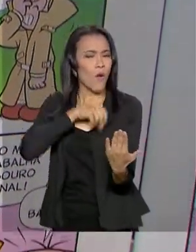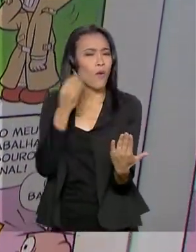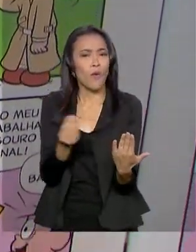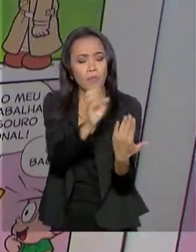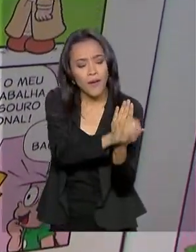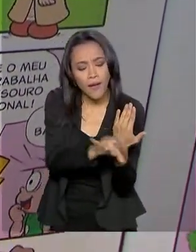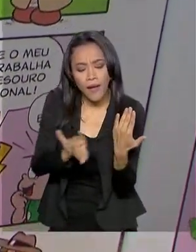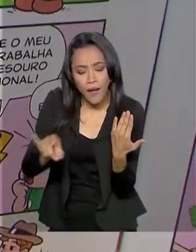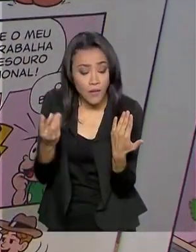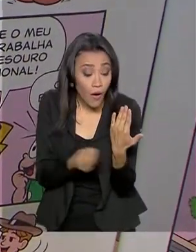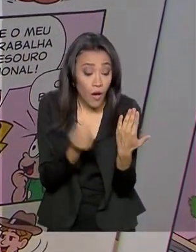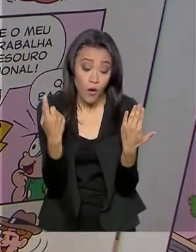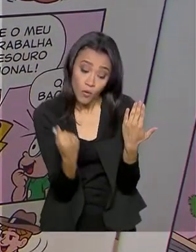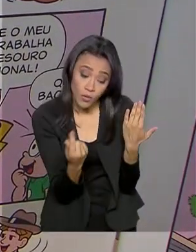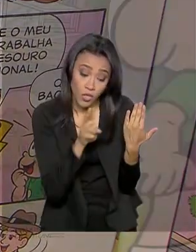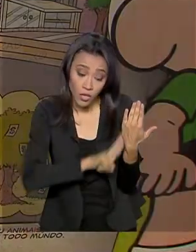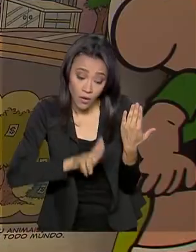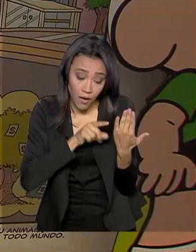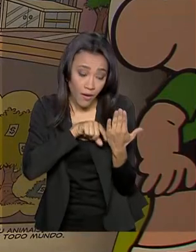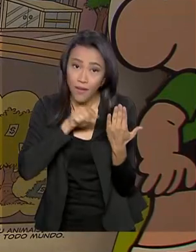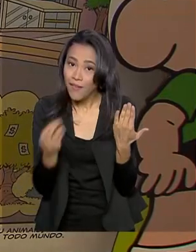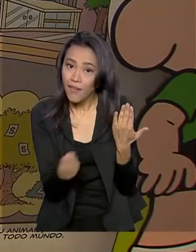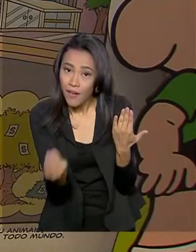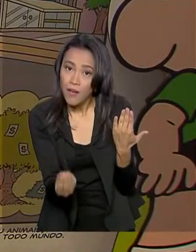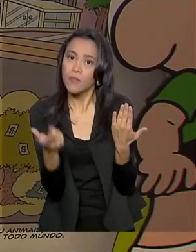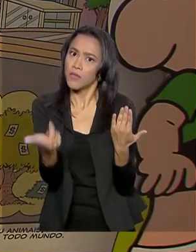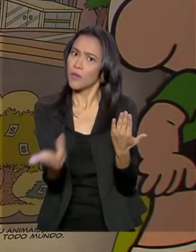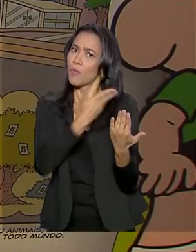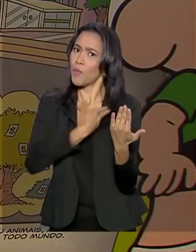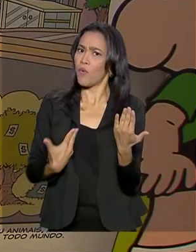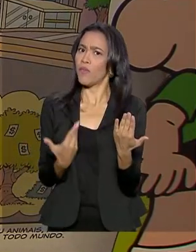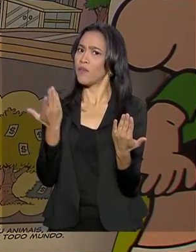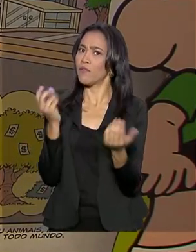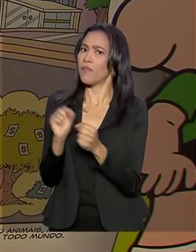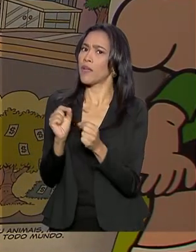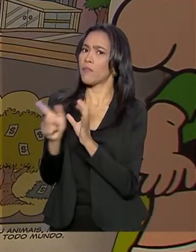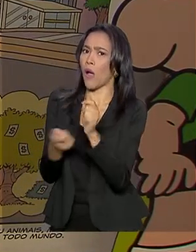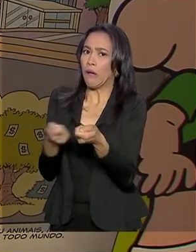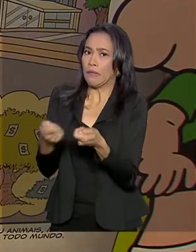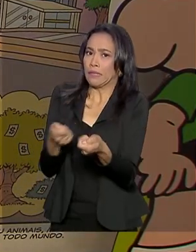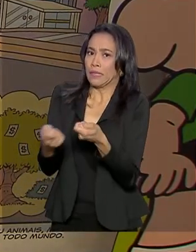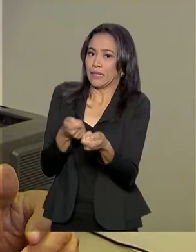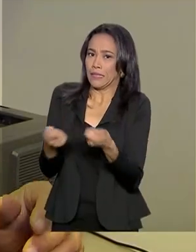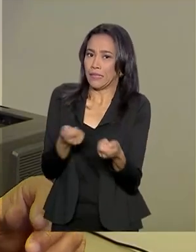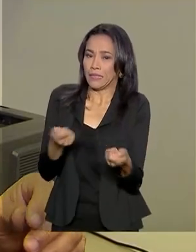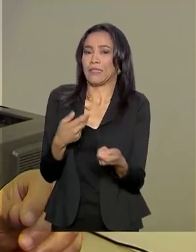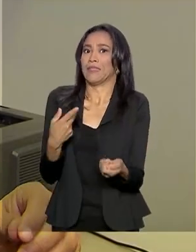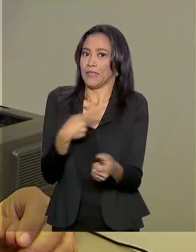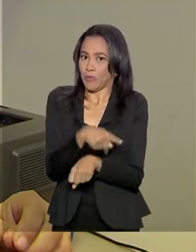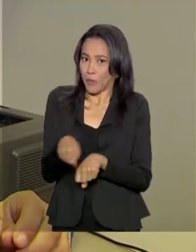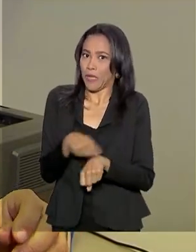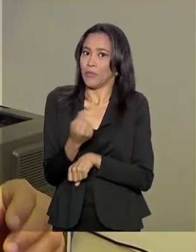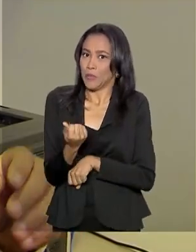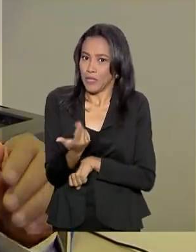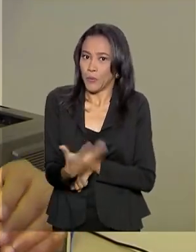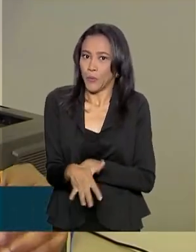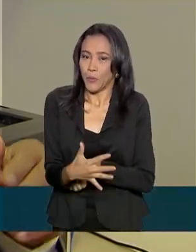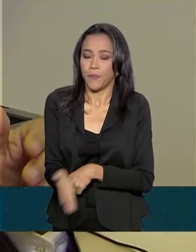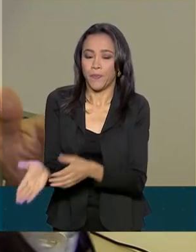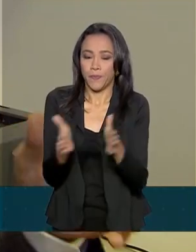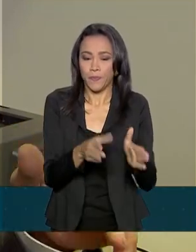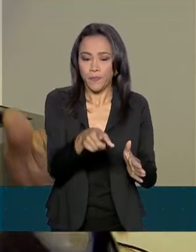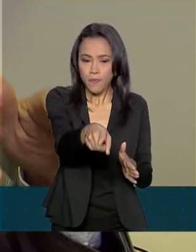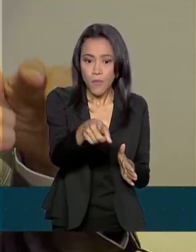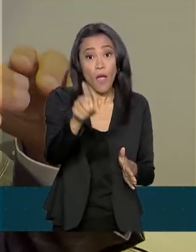um pode gastar seu próprio dinheiro e como o governo faz para equilibrar as contas do país. É realmente uma lição